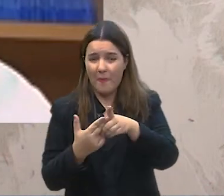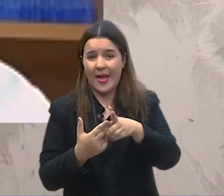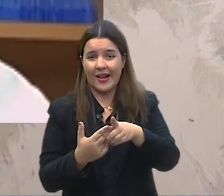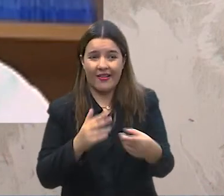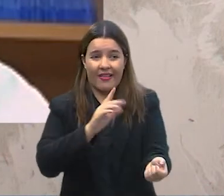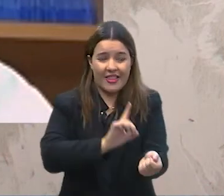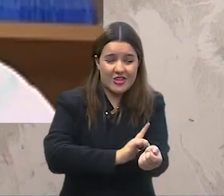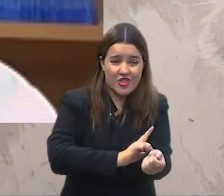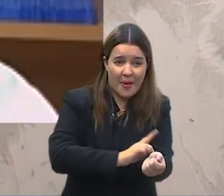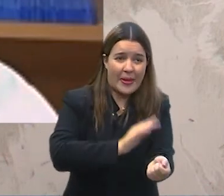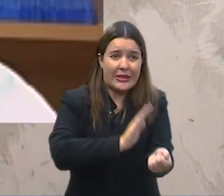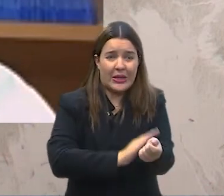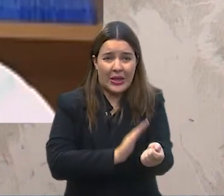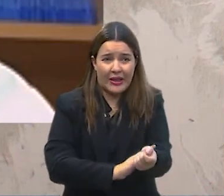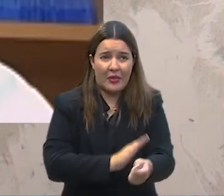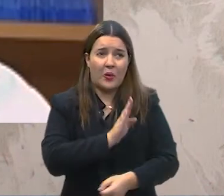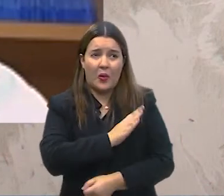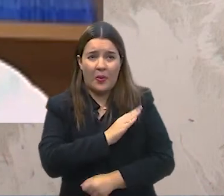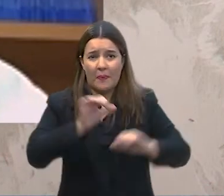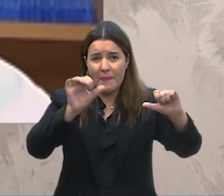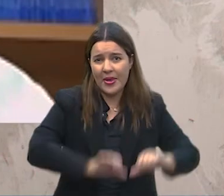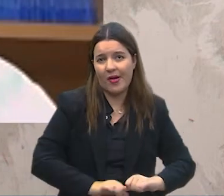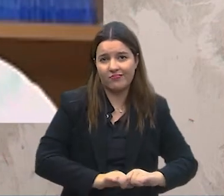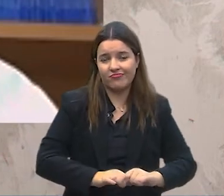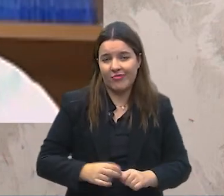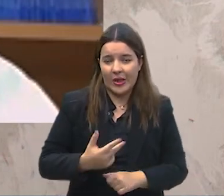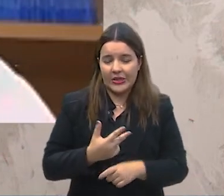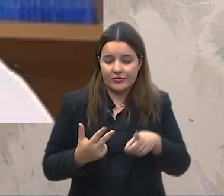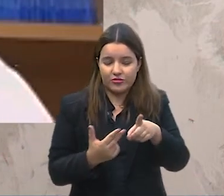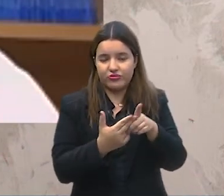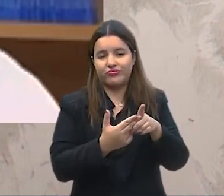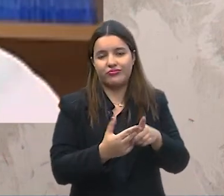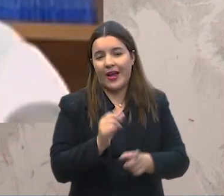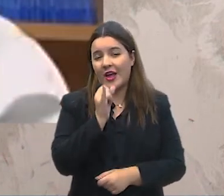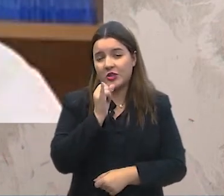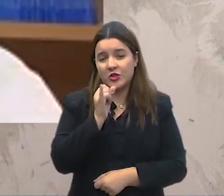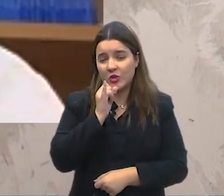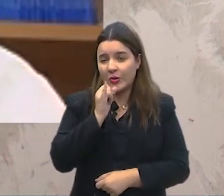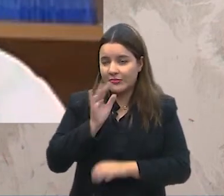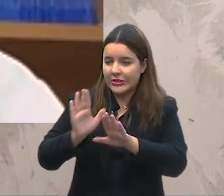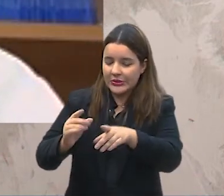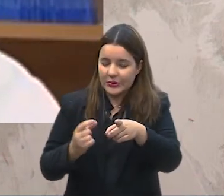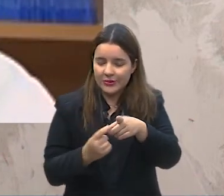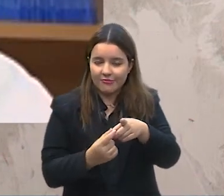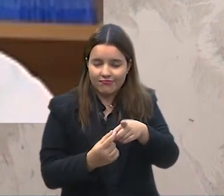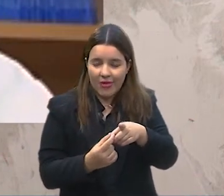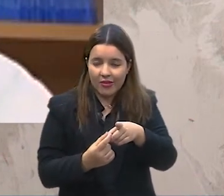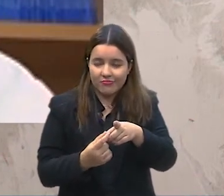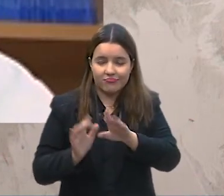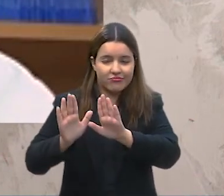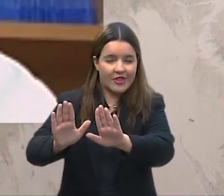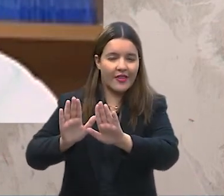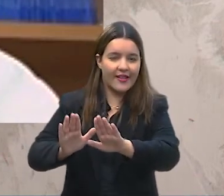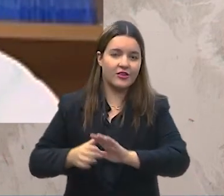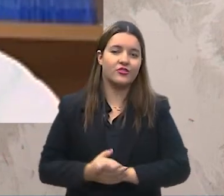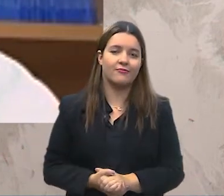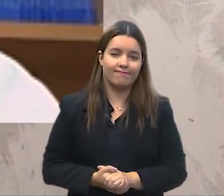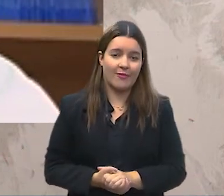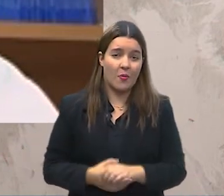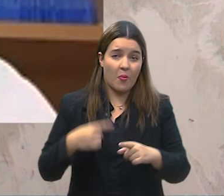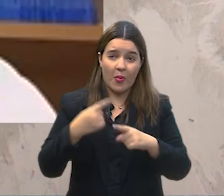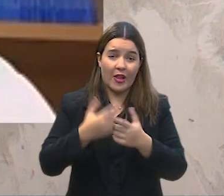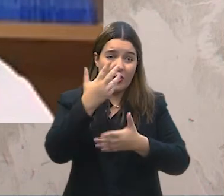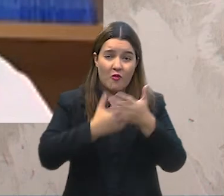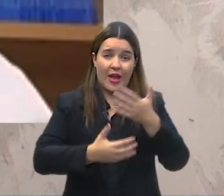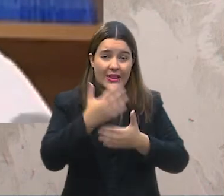gente pode observar o paciente com bastante segurança e evitar uma intervenção que não vai lhe causar nenhum benefício. Veja,